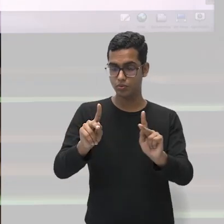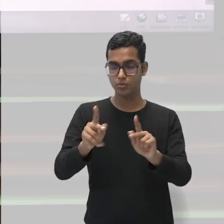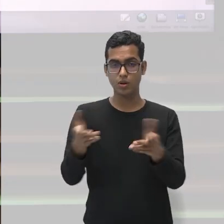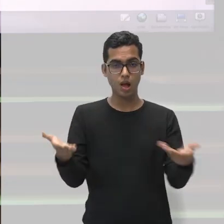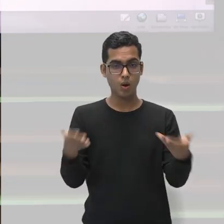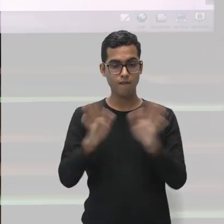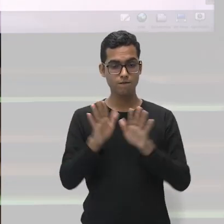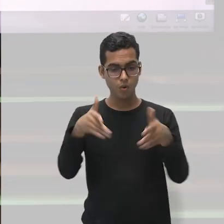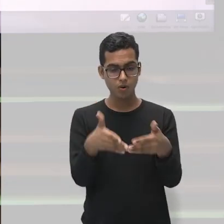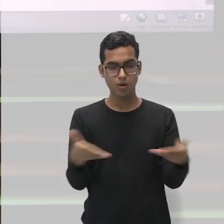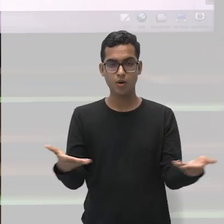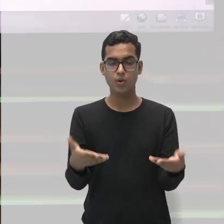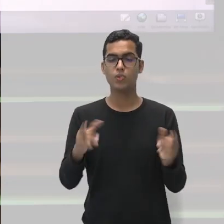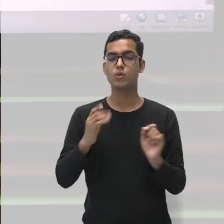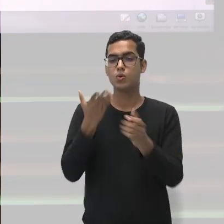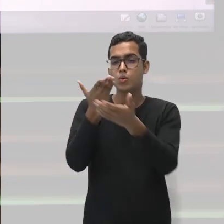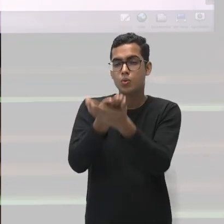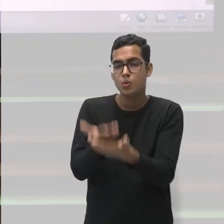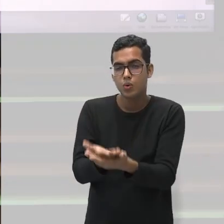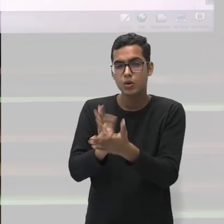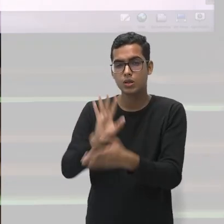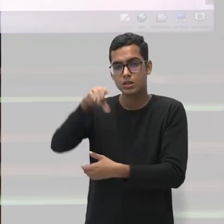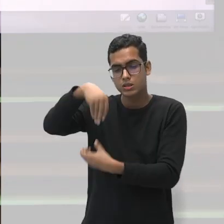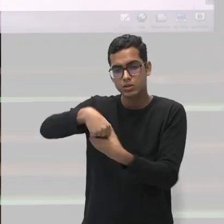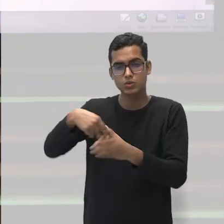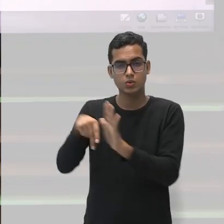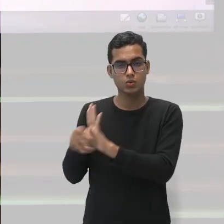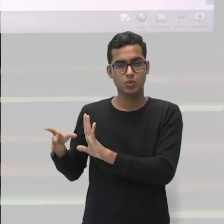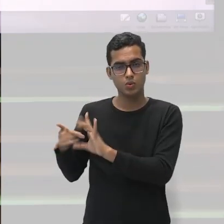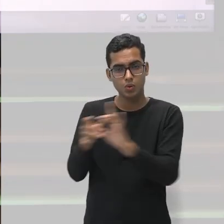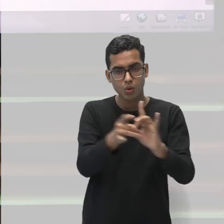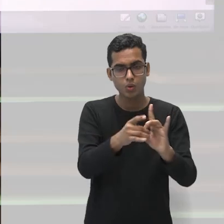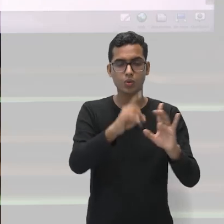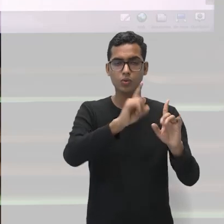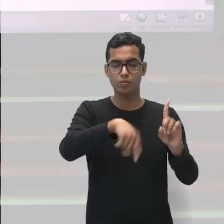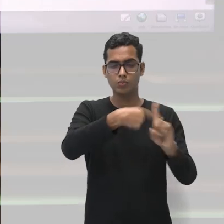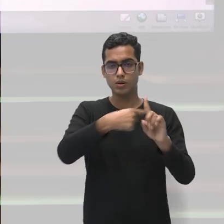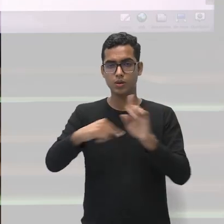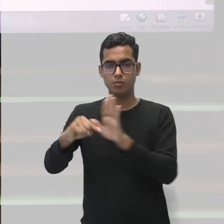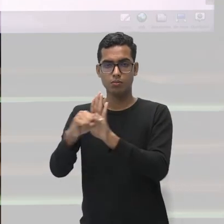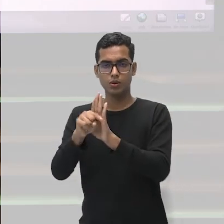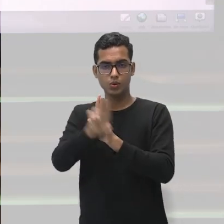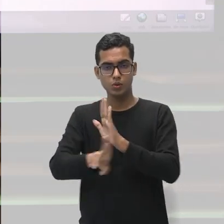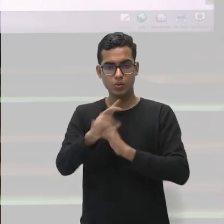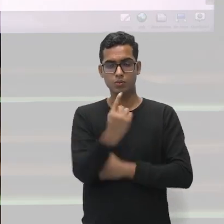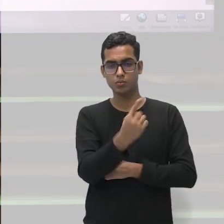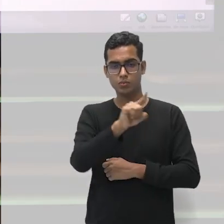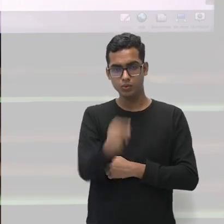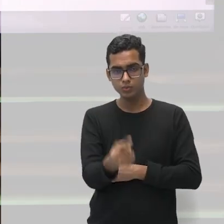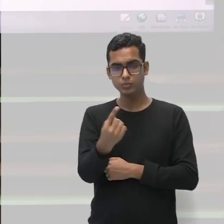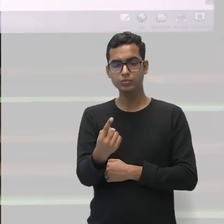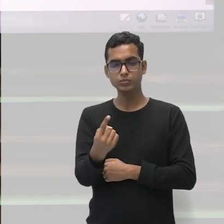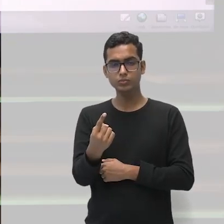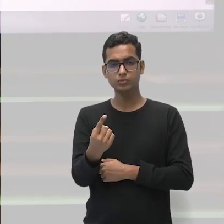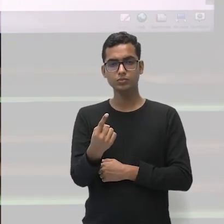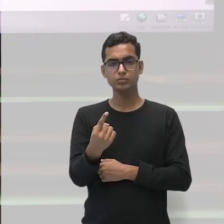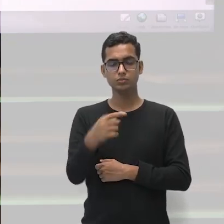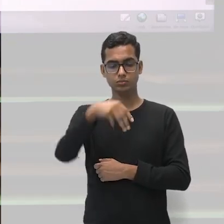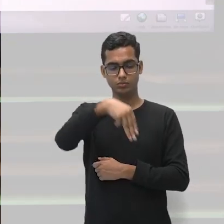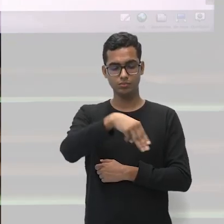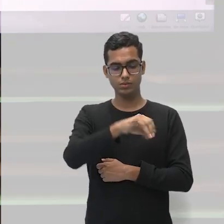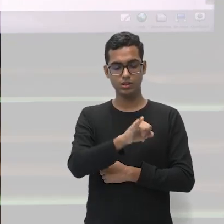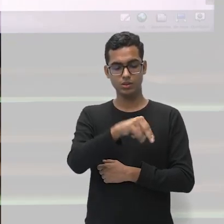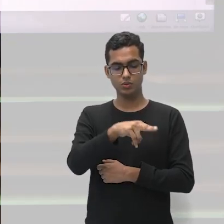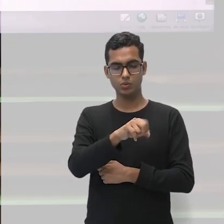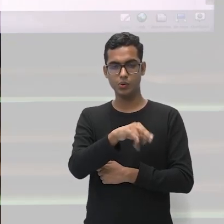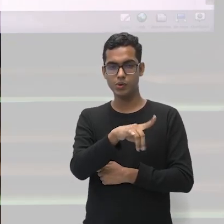para nós só vamos trabalhar dentro dessas condições aí na operação de subtração. No caso, o minuendo sempre, né,